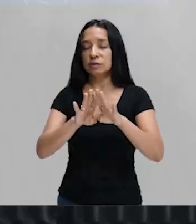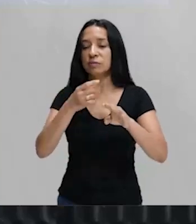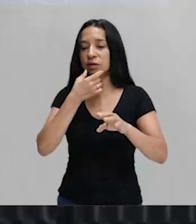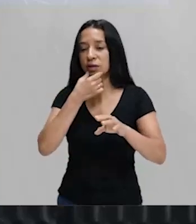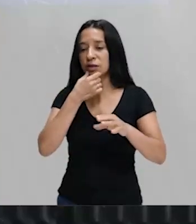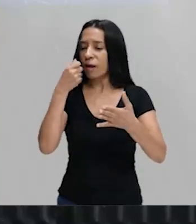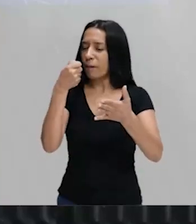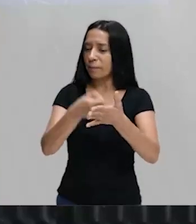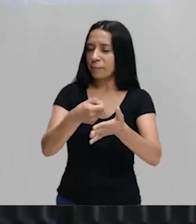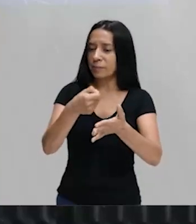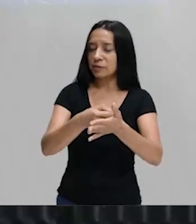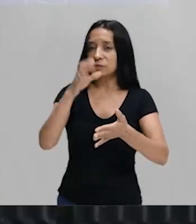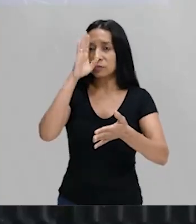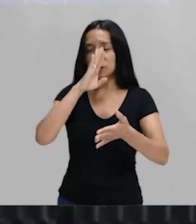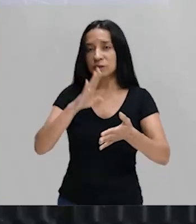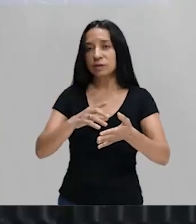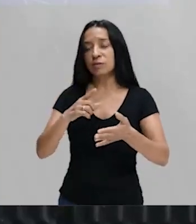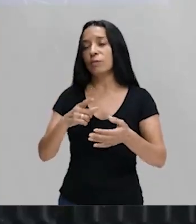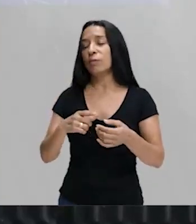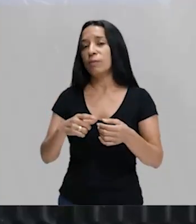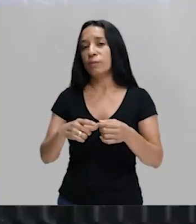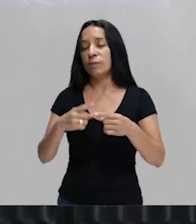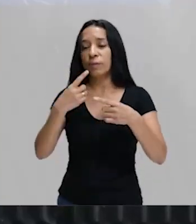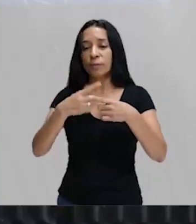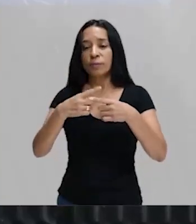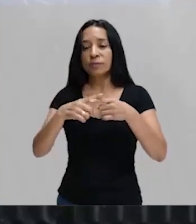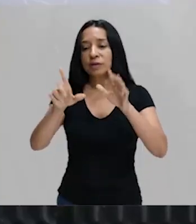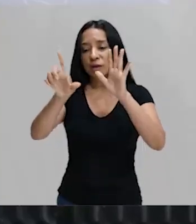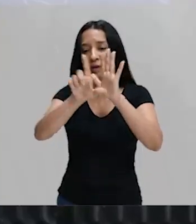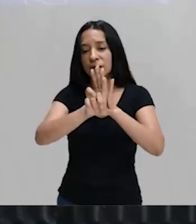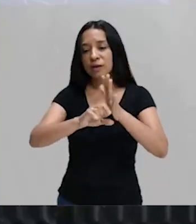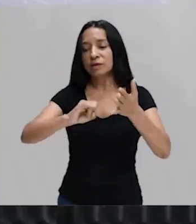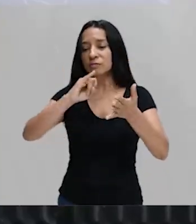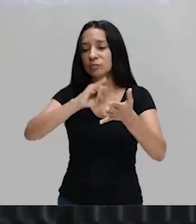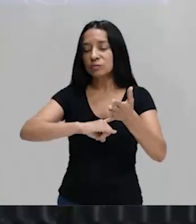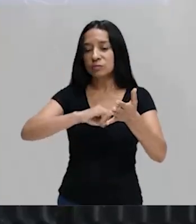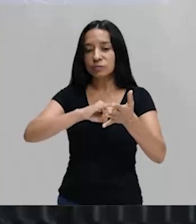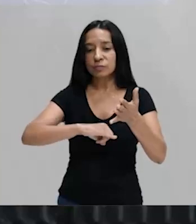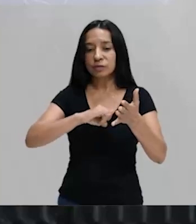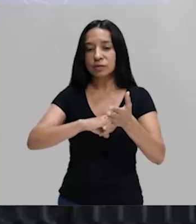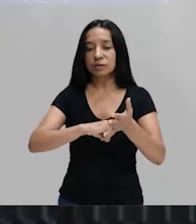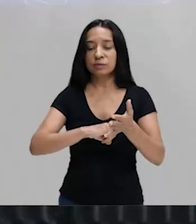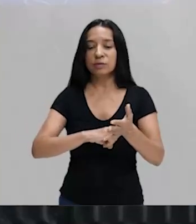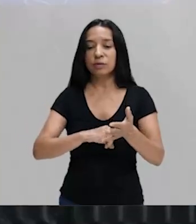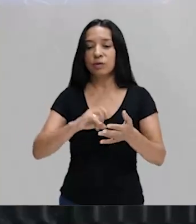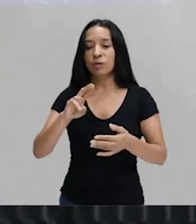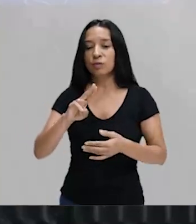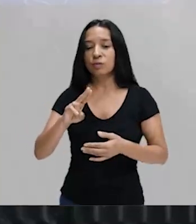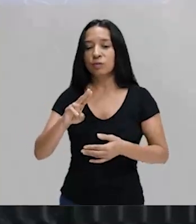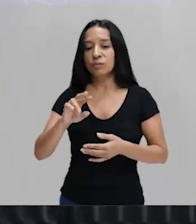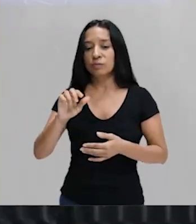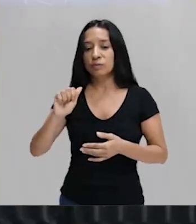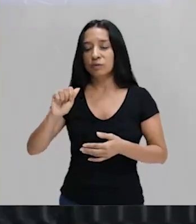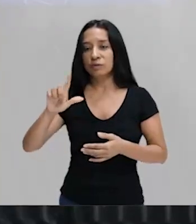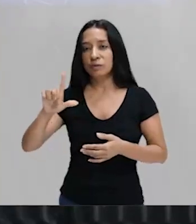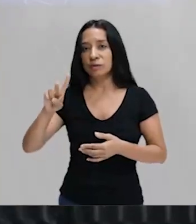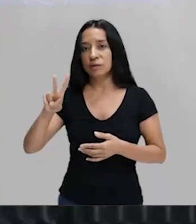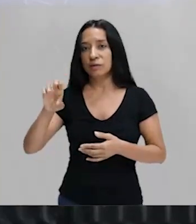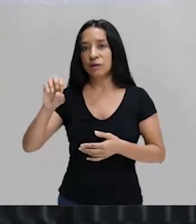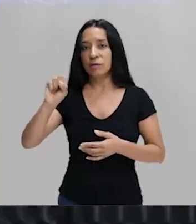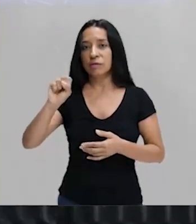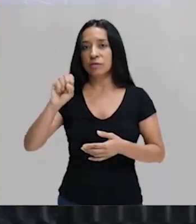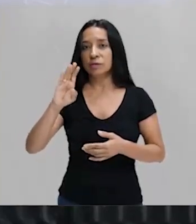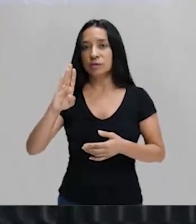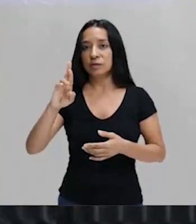de uma lei tarifária implantada pelo governo brasileiro na época, a tarifa Alves Branco, que dificultava a entrada de produtos ingleses